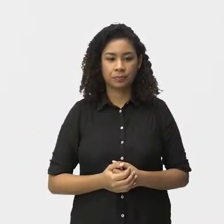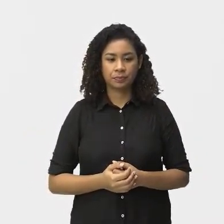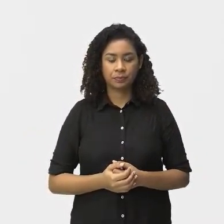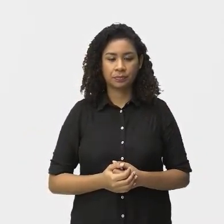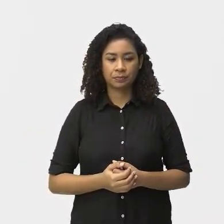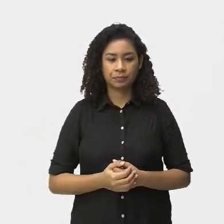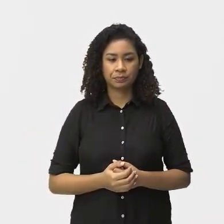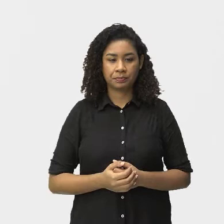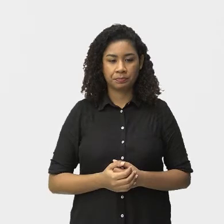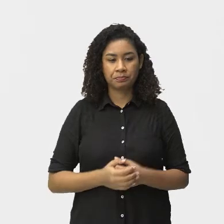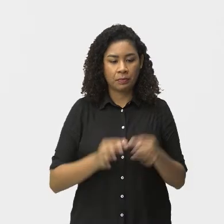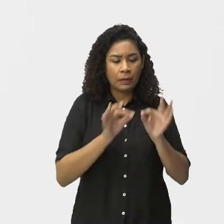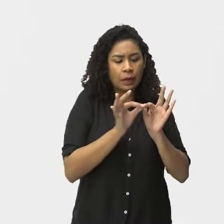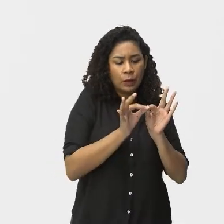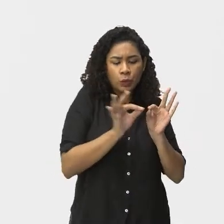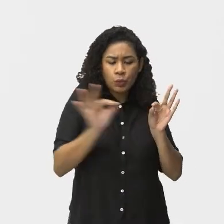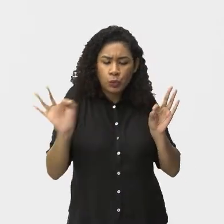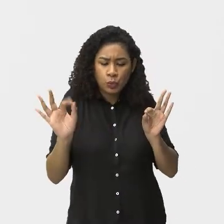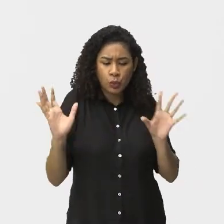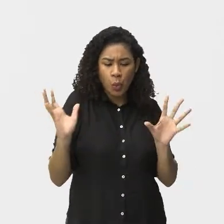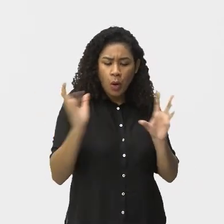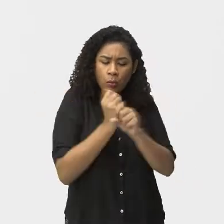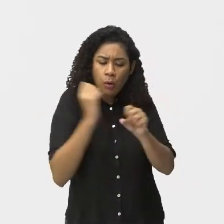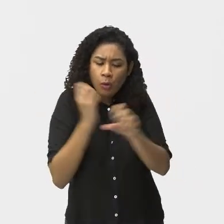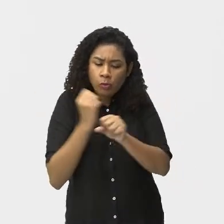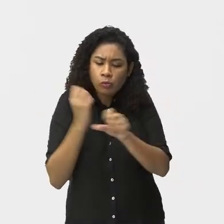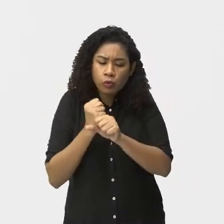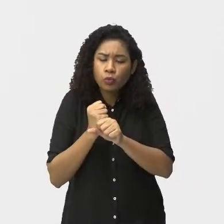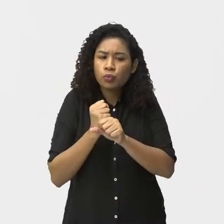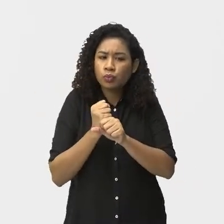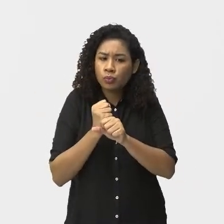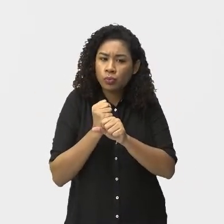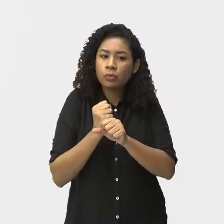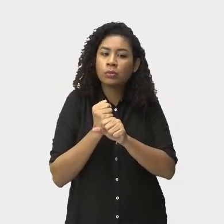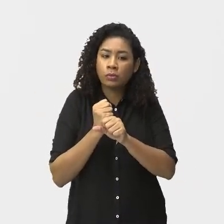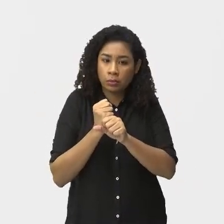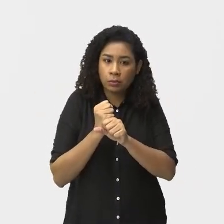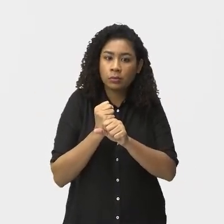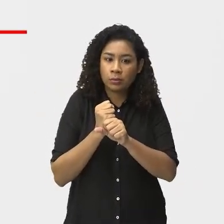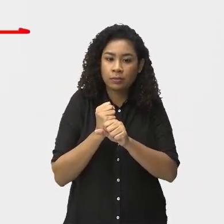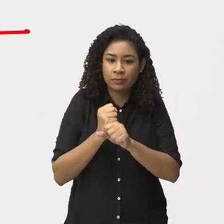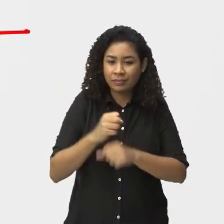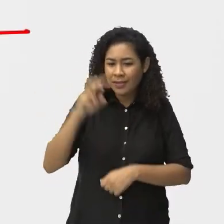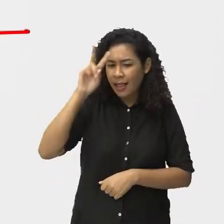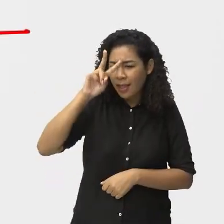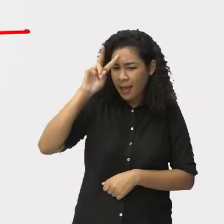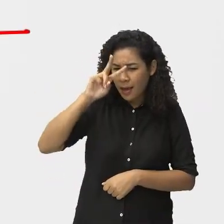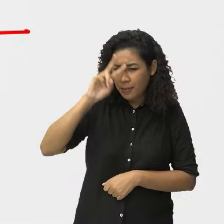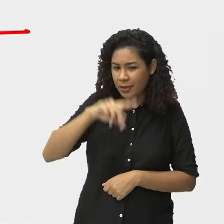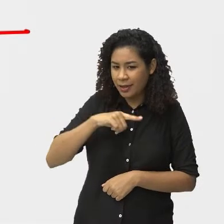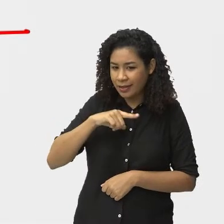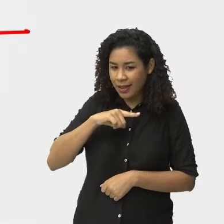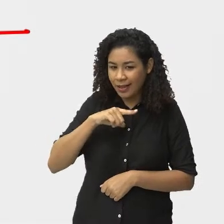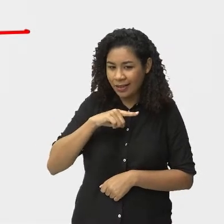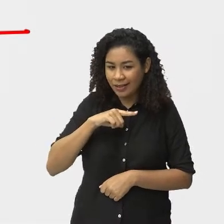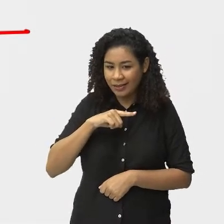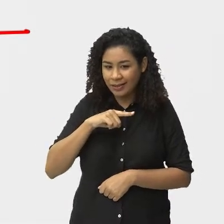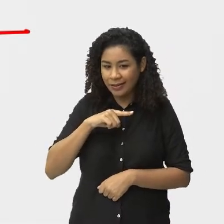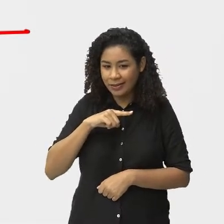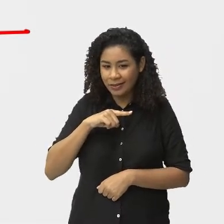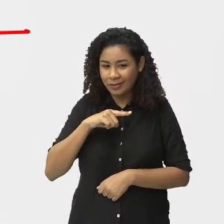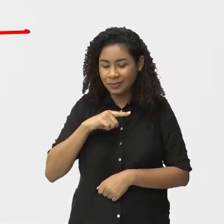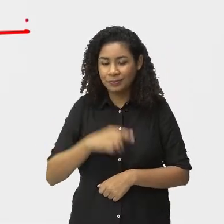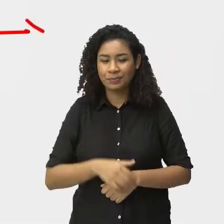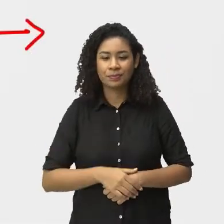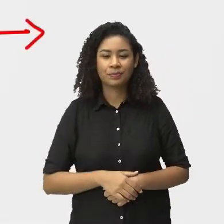encontrar essa distância, né, e aí eu falava para você, né, da distância, veja, eu tenho aqui o plano cartesiano, vou fazer aqui rapidamente, tenho aqui o